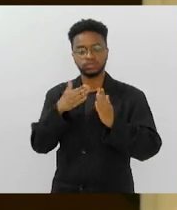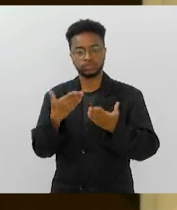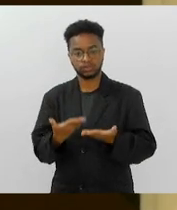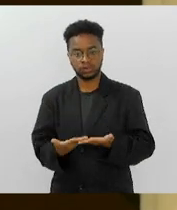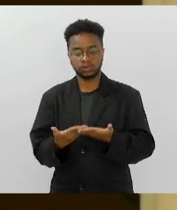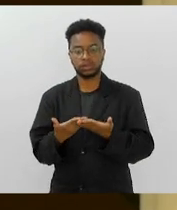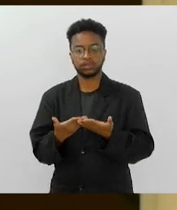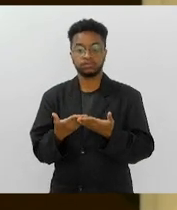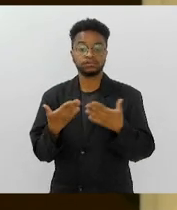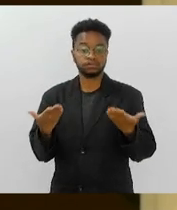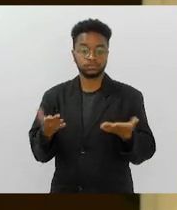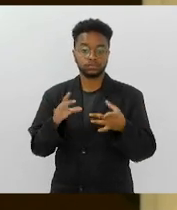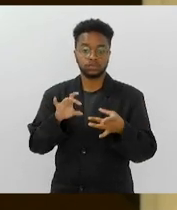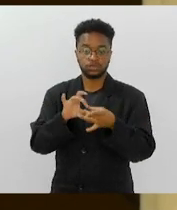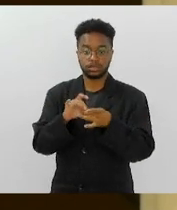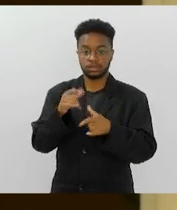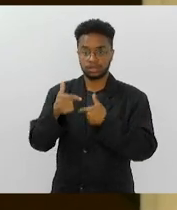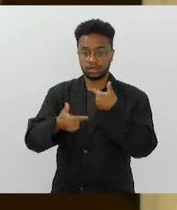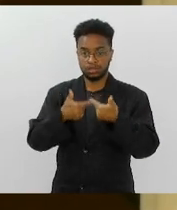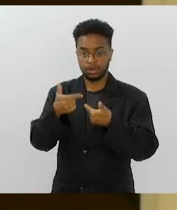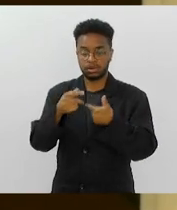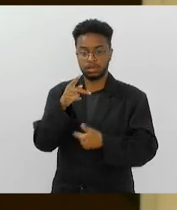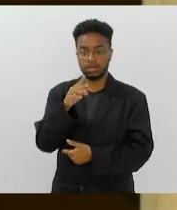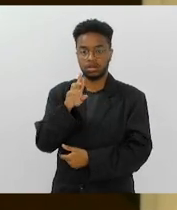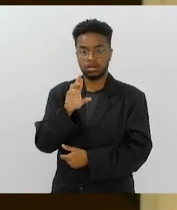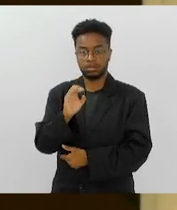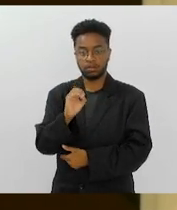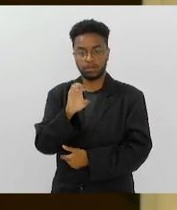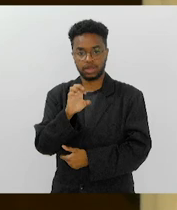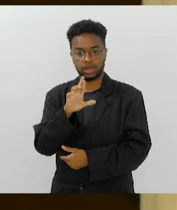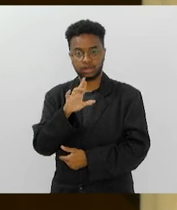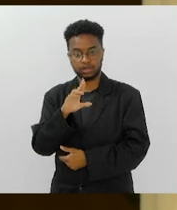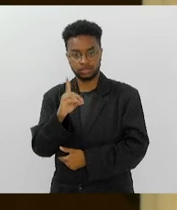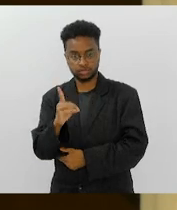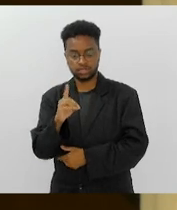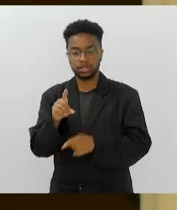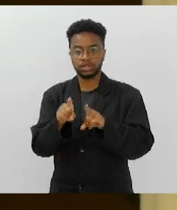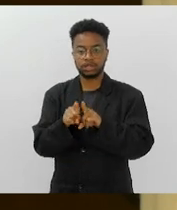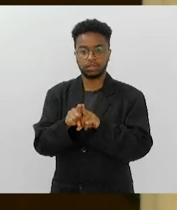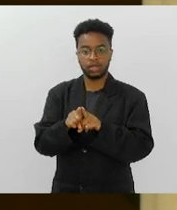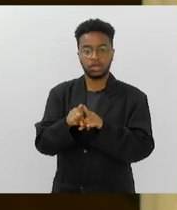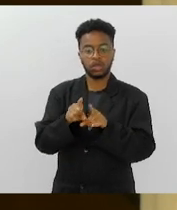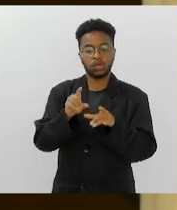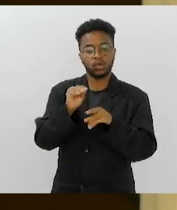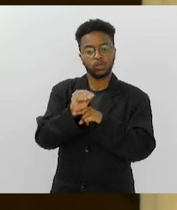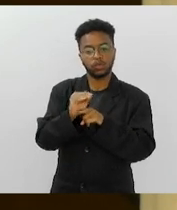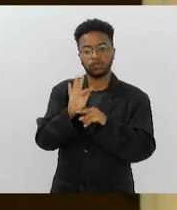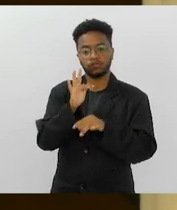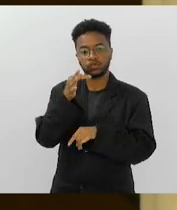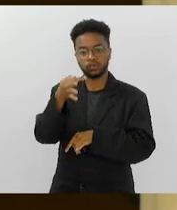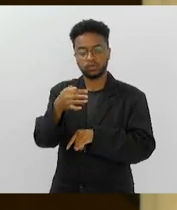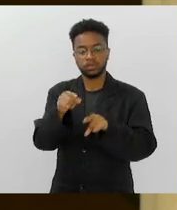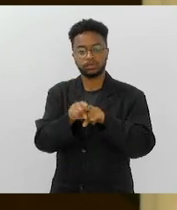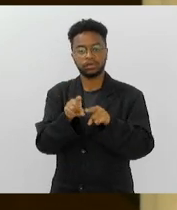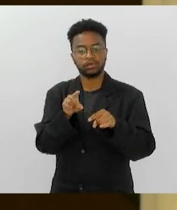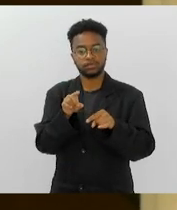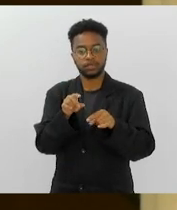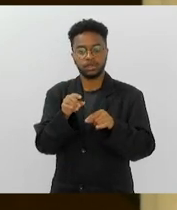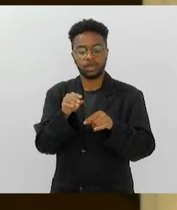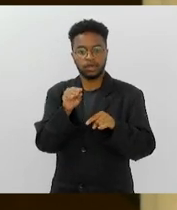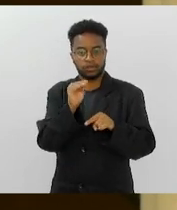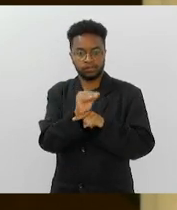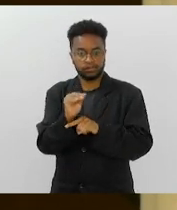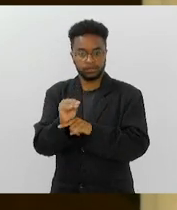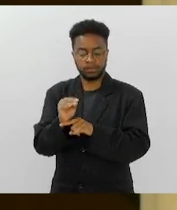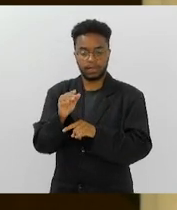esse trabalho, não só do PROERD, mas com o Semeando o Futuro e o Guardiões da Paz, nós conseguimos um